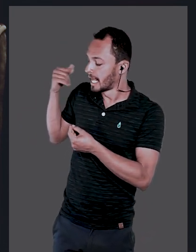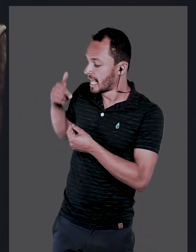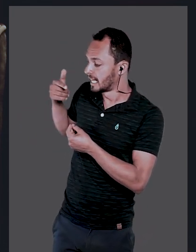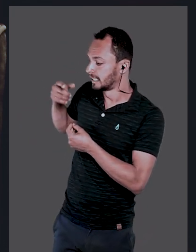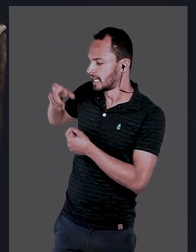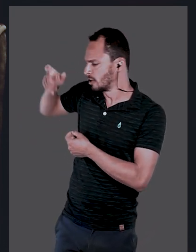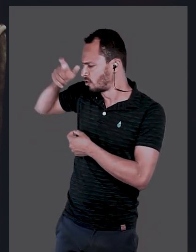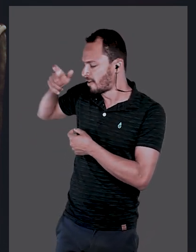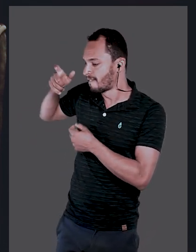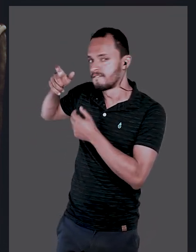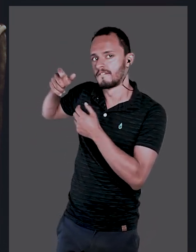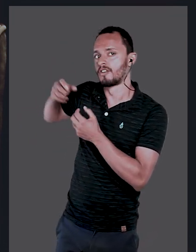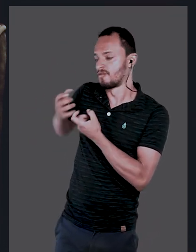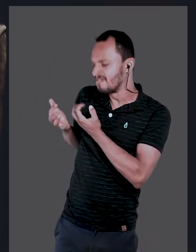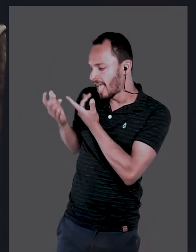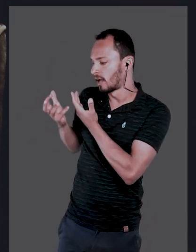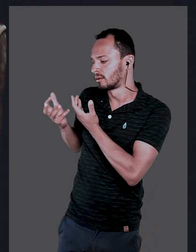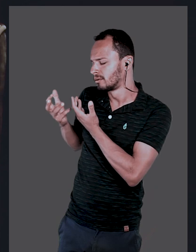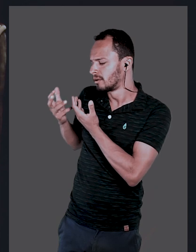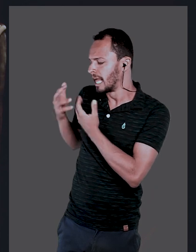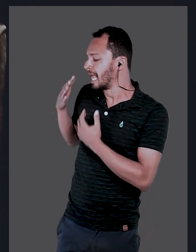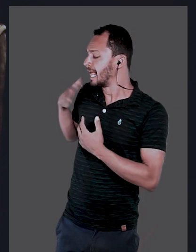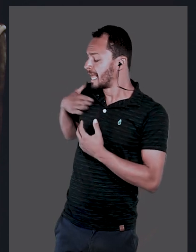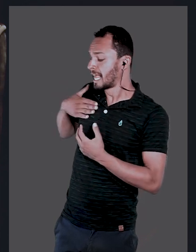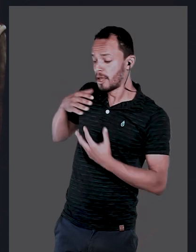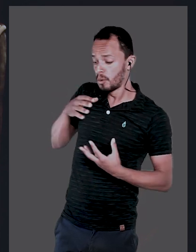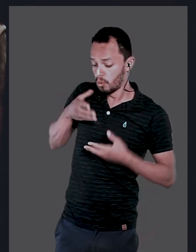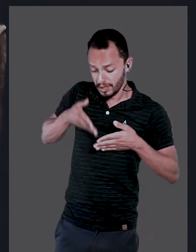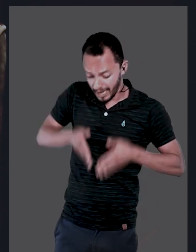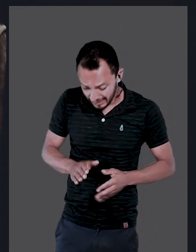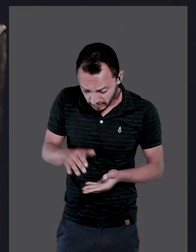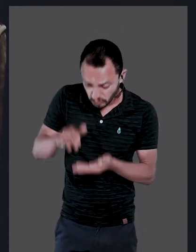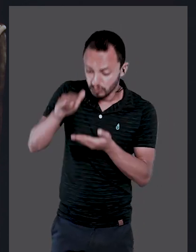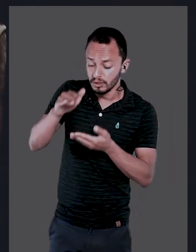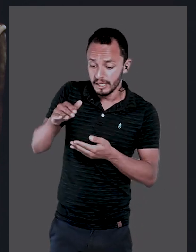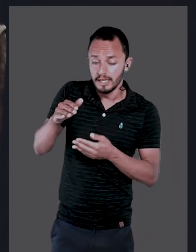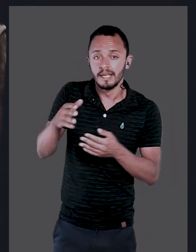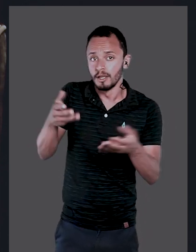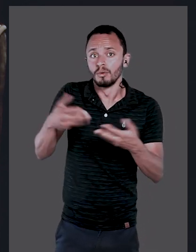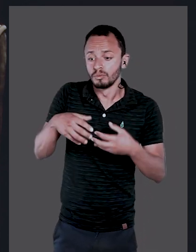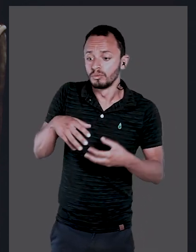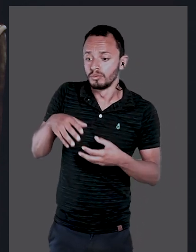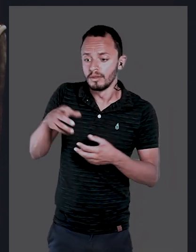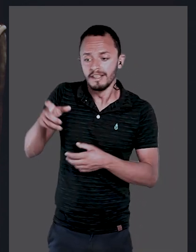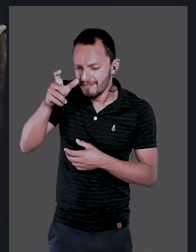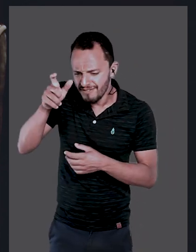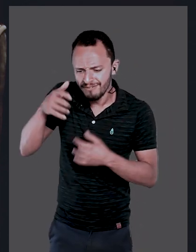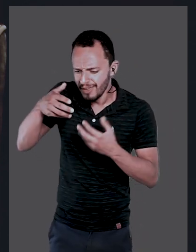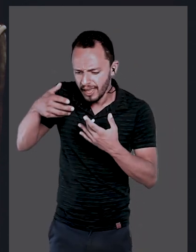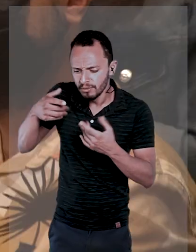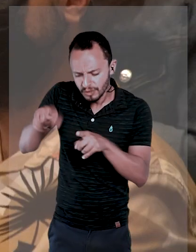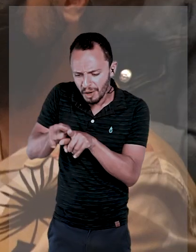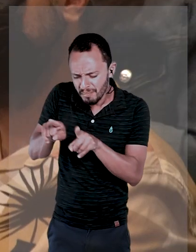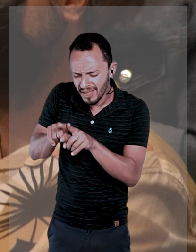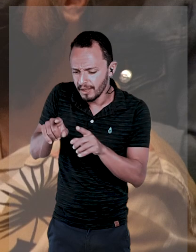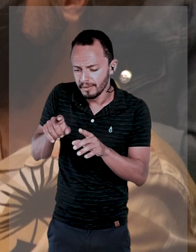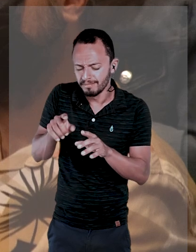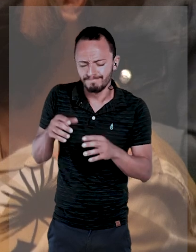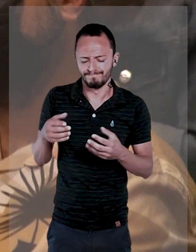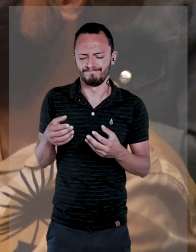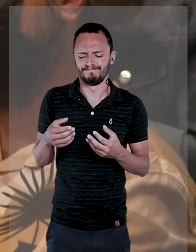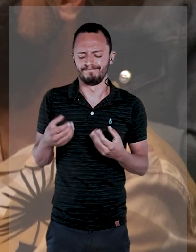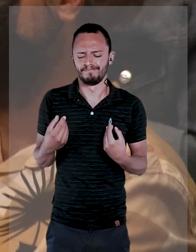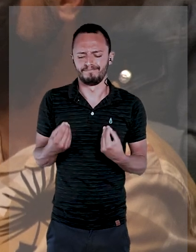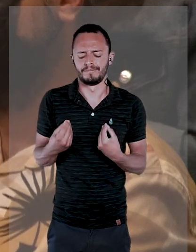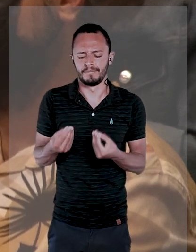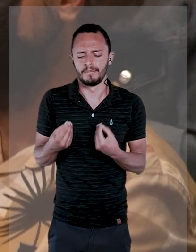Se eu entendo isso, eu entendo, porque a dor das pessoas. Ontem, em viagem com o Celso Adolfo, quando fomos